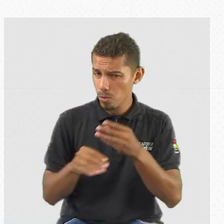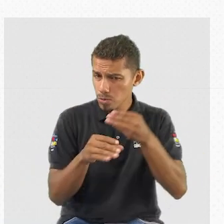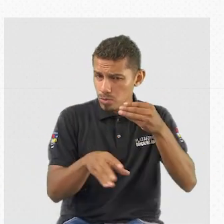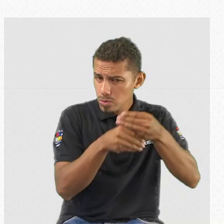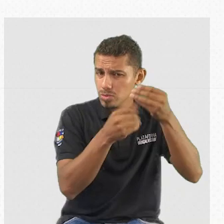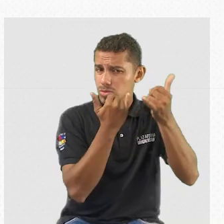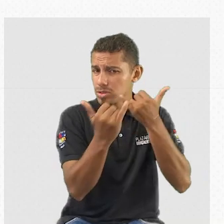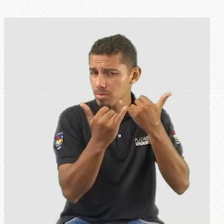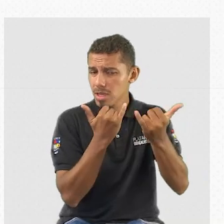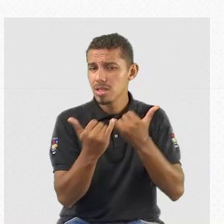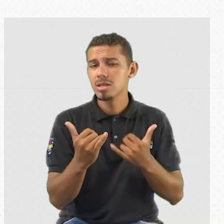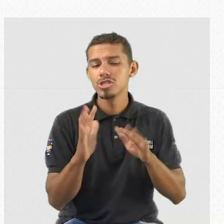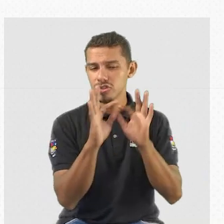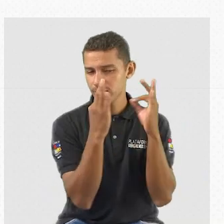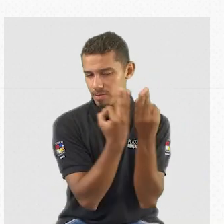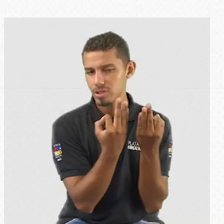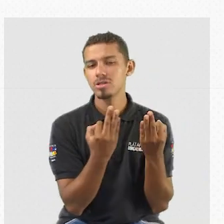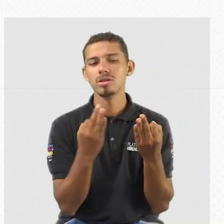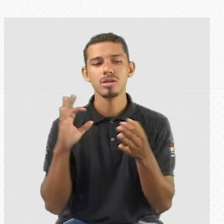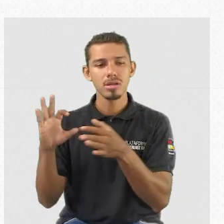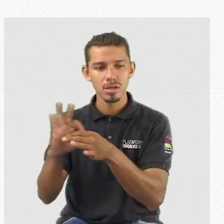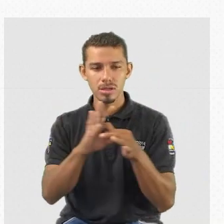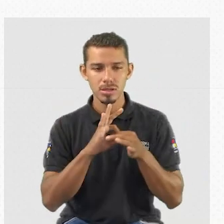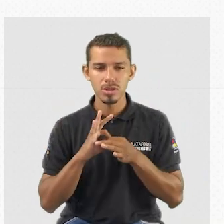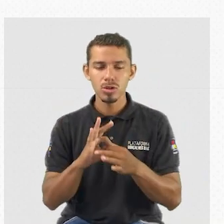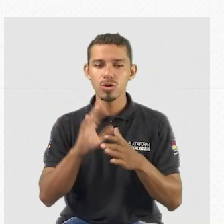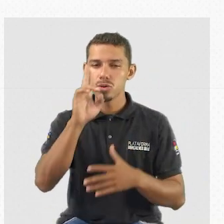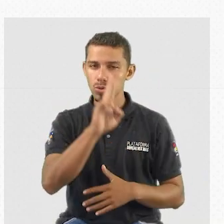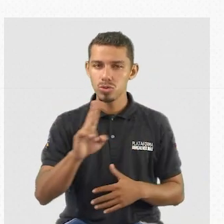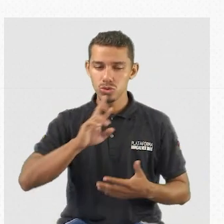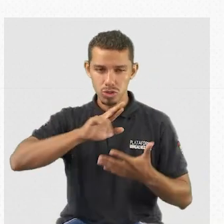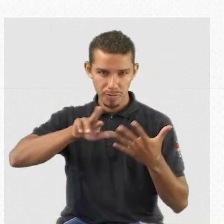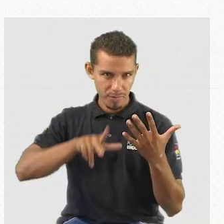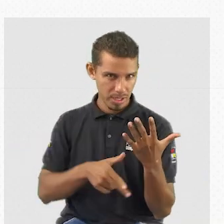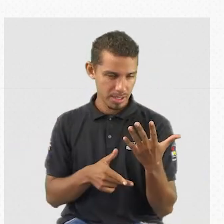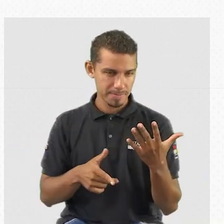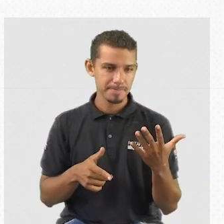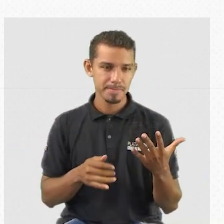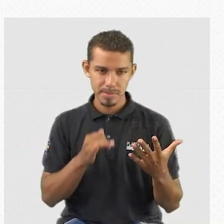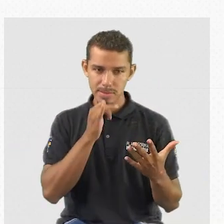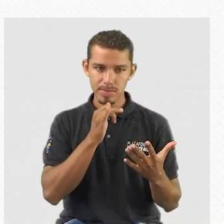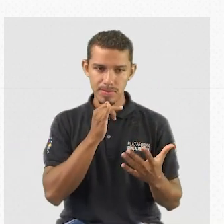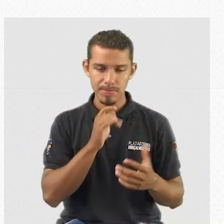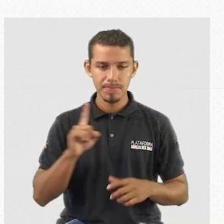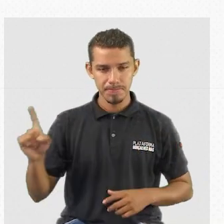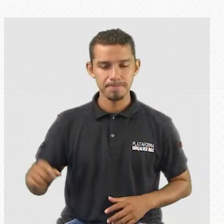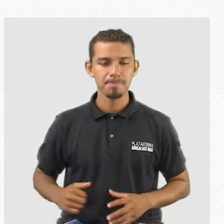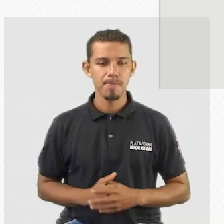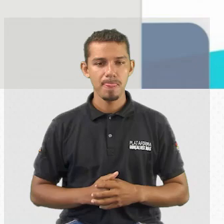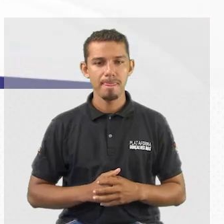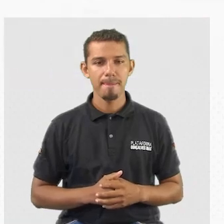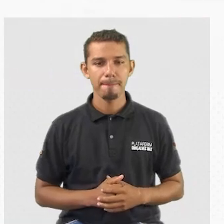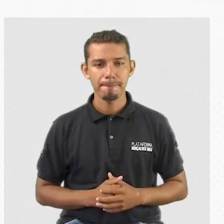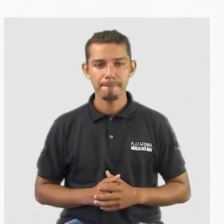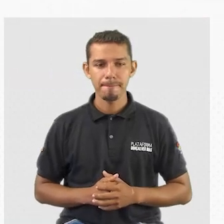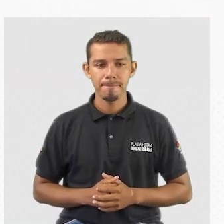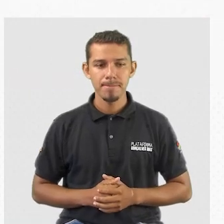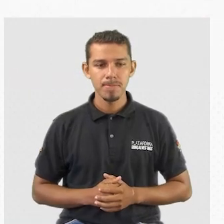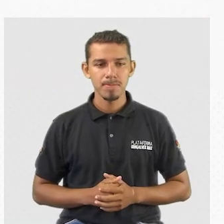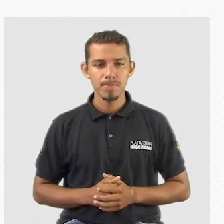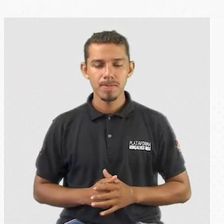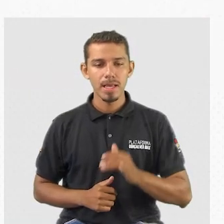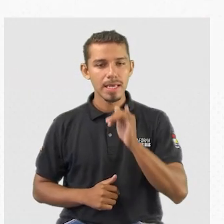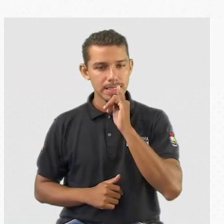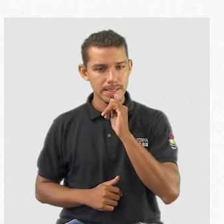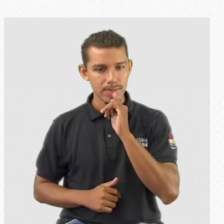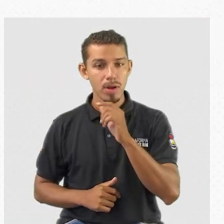de semelhanças de família que ligam usos diferentes, né? Que ligam usos diferentes, ok? Por